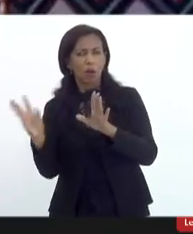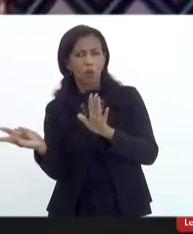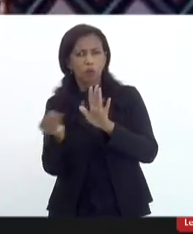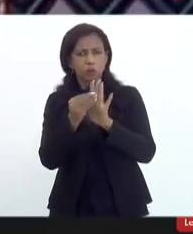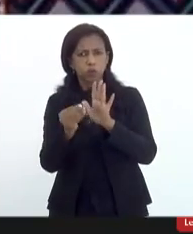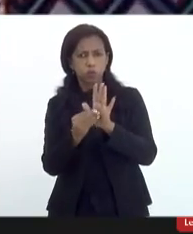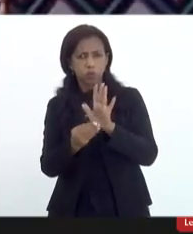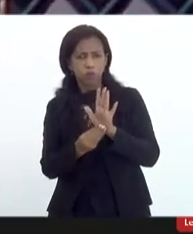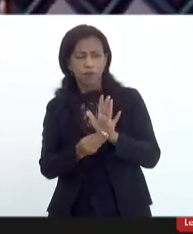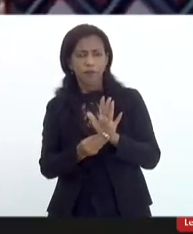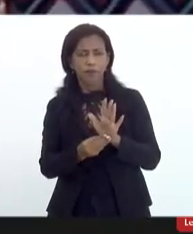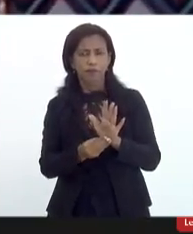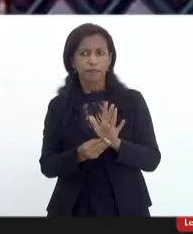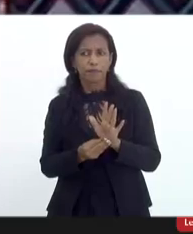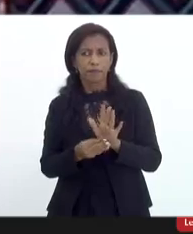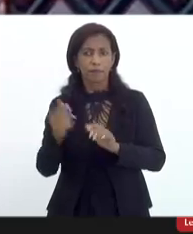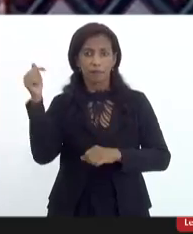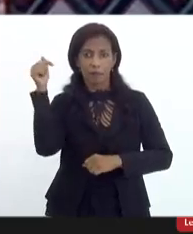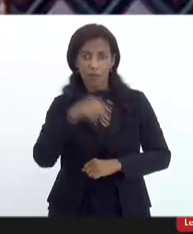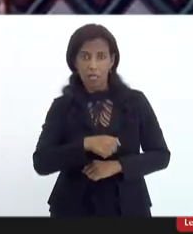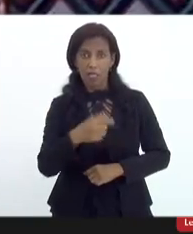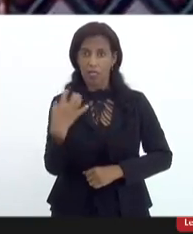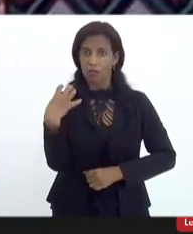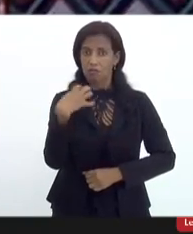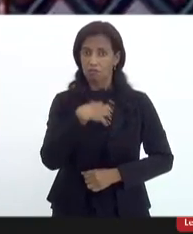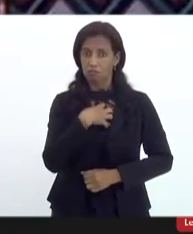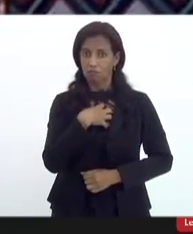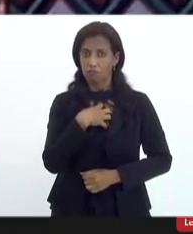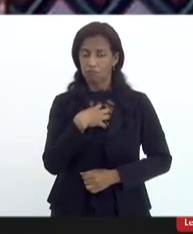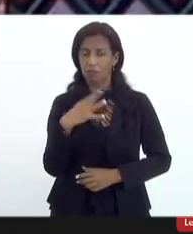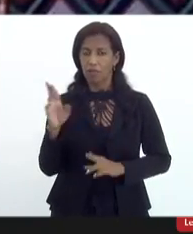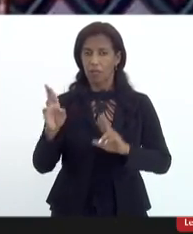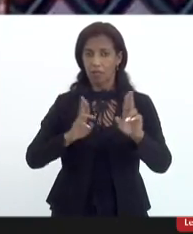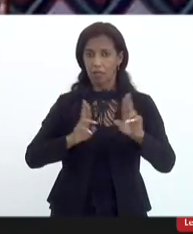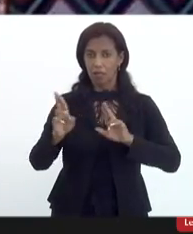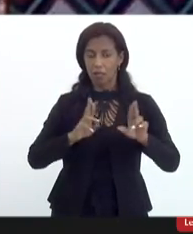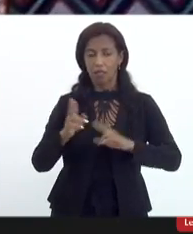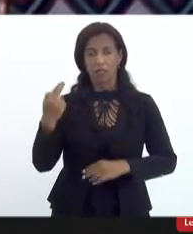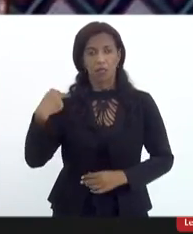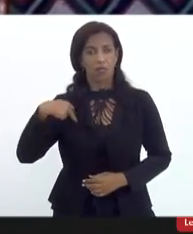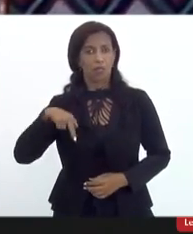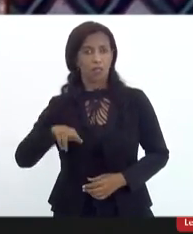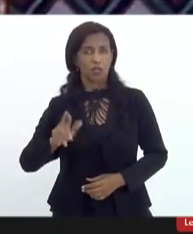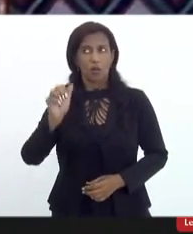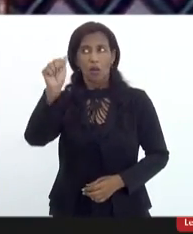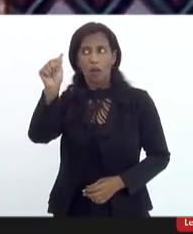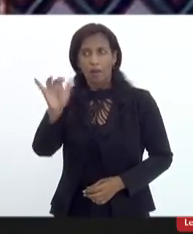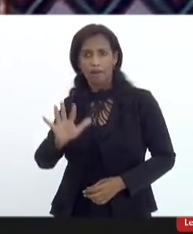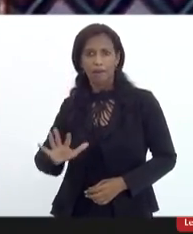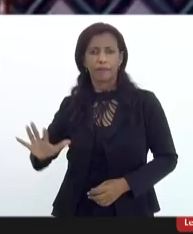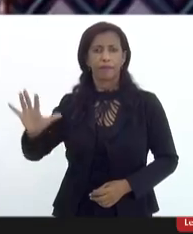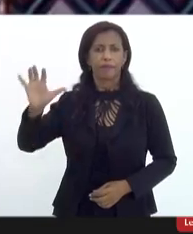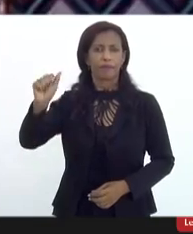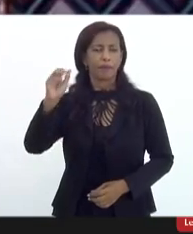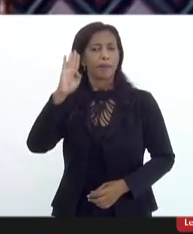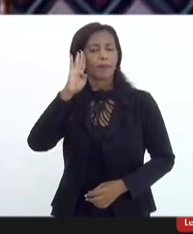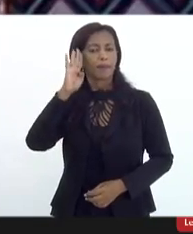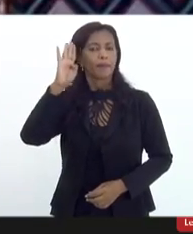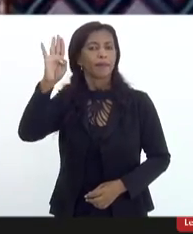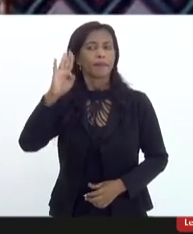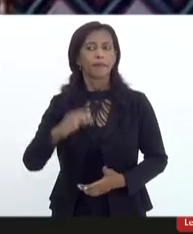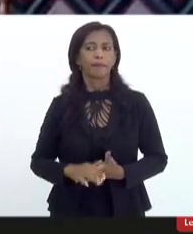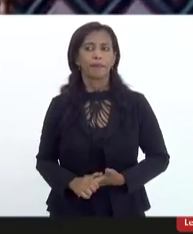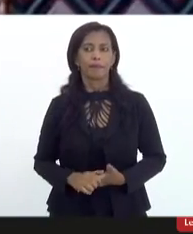colocadas nesse relatório, nesse sentido, em relação às religiões de matriz africana,